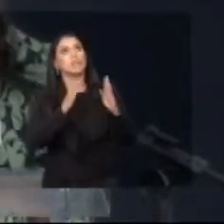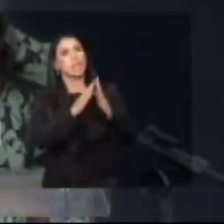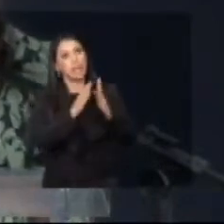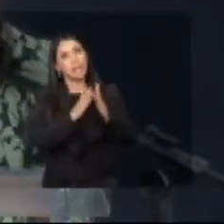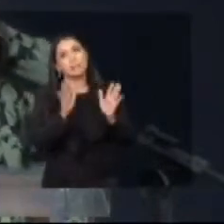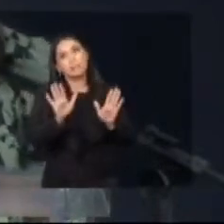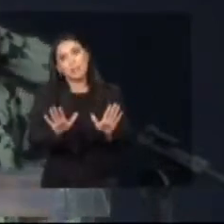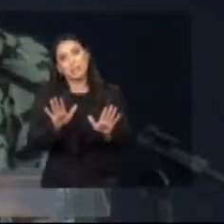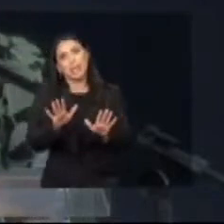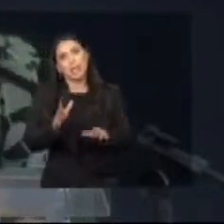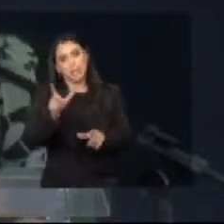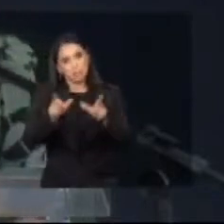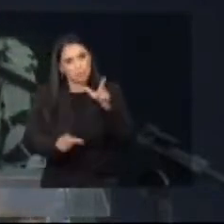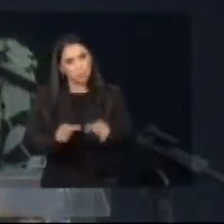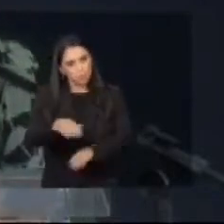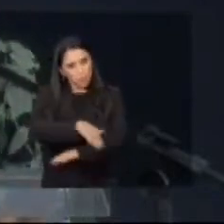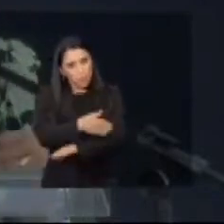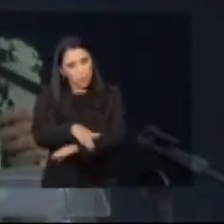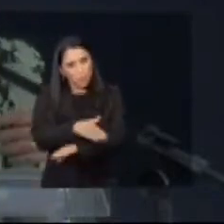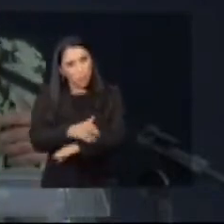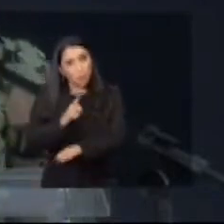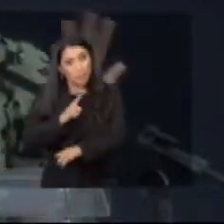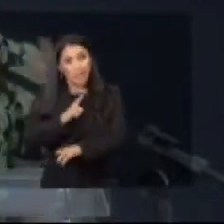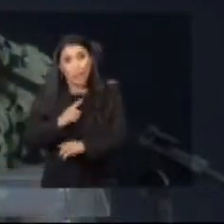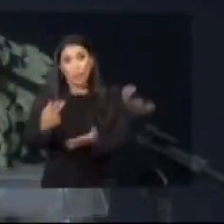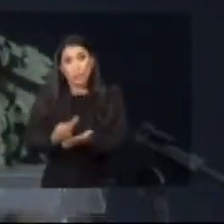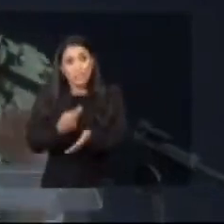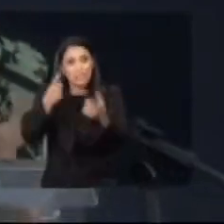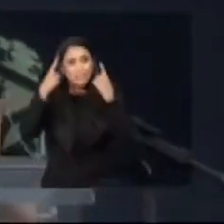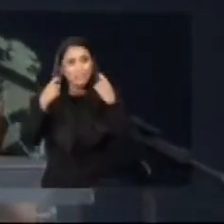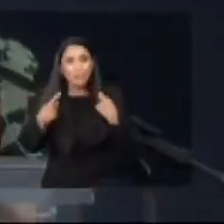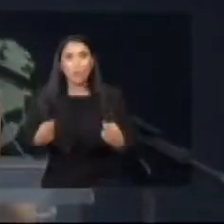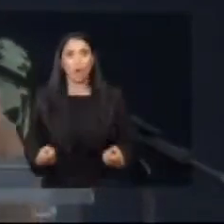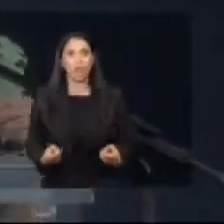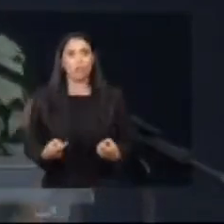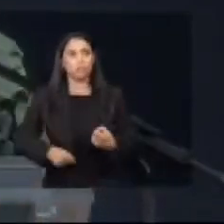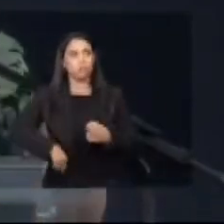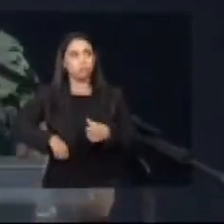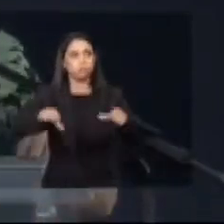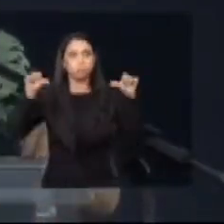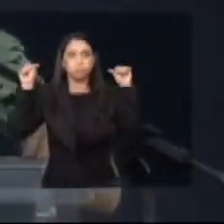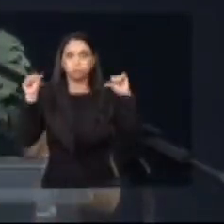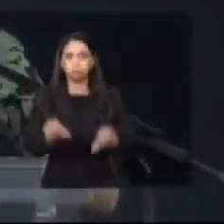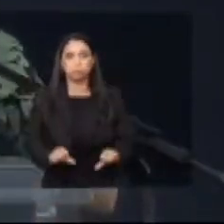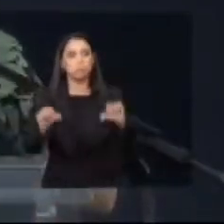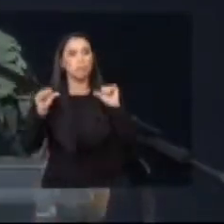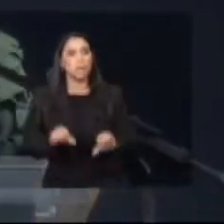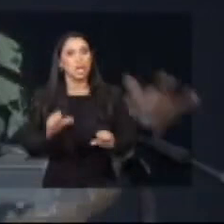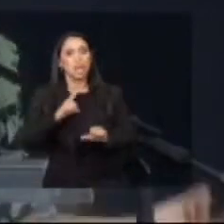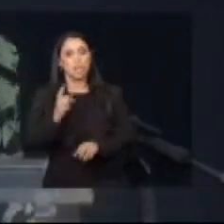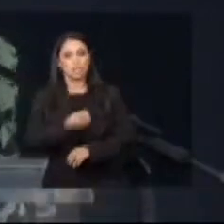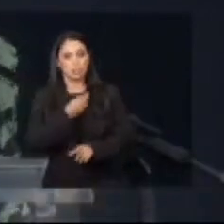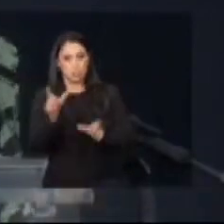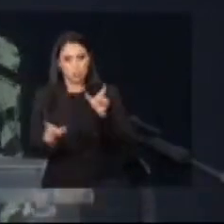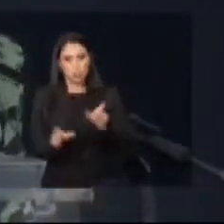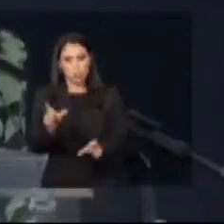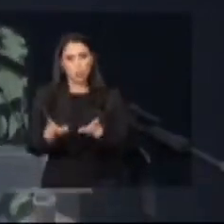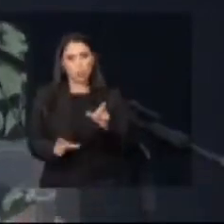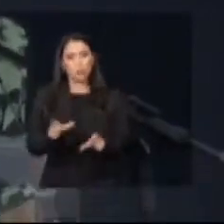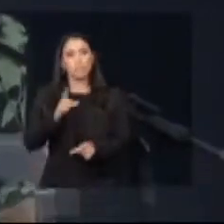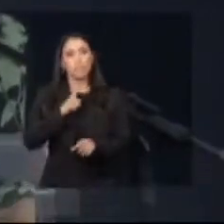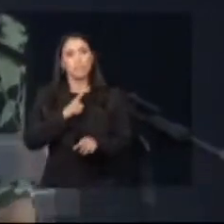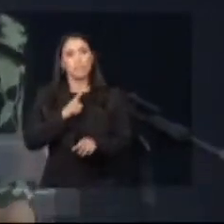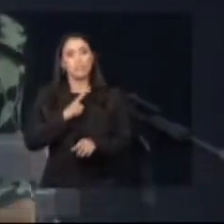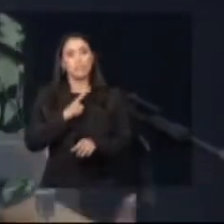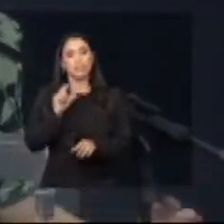das pessoas em situação de rua não fosse marcada por uma violência extrema E aí dentre as diversas violências que as pessoas em situação de rua sofrem eu queria que chama atenção